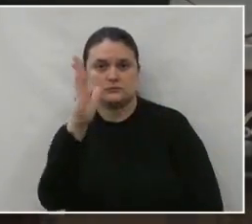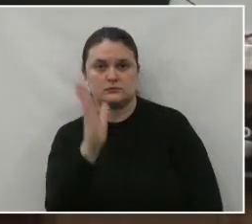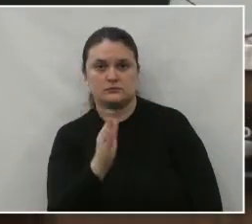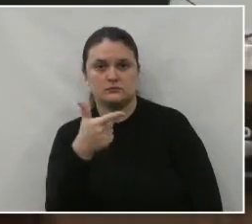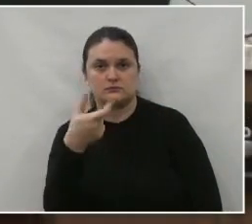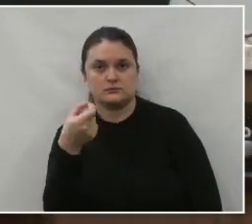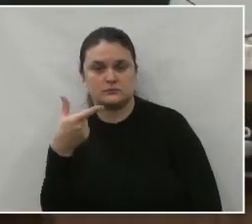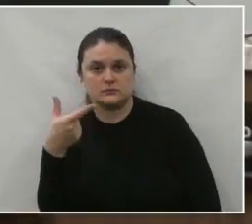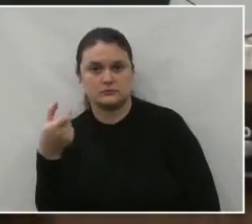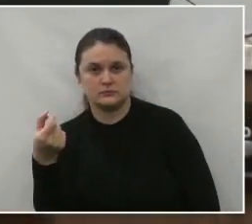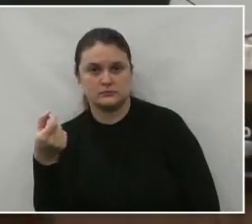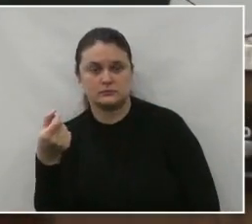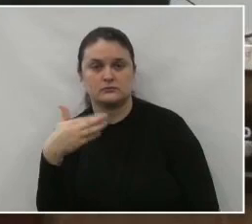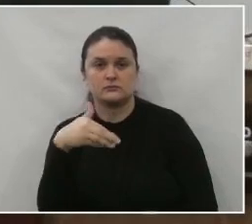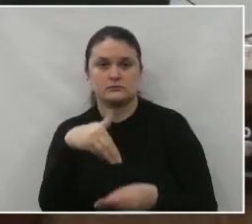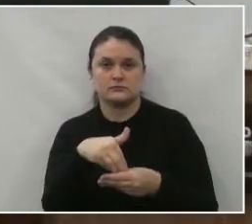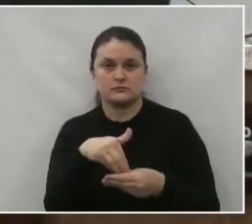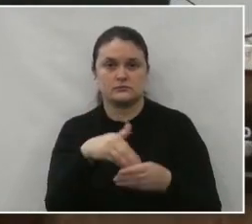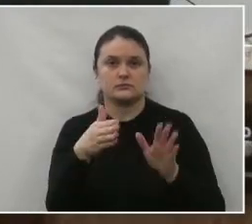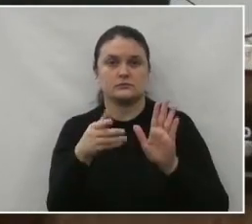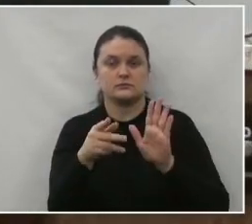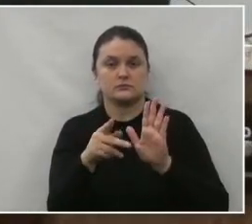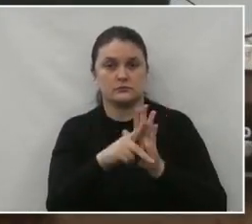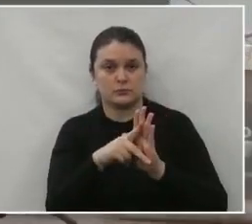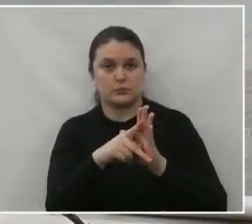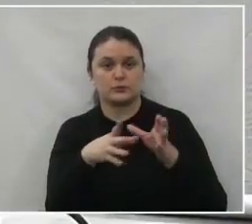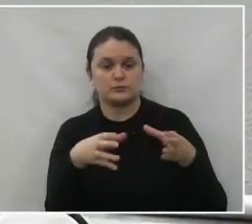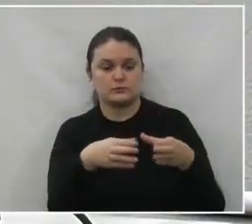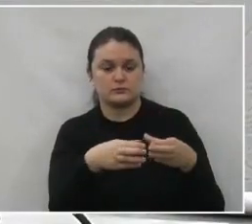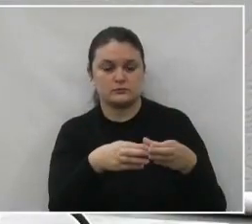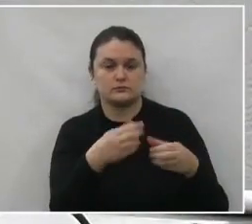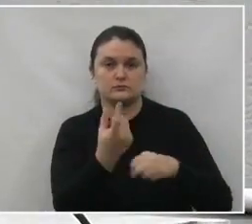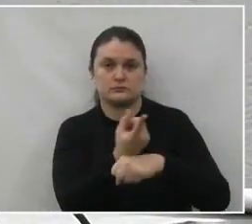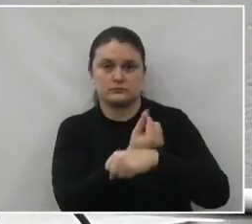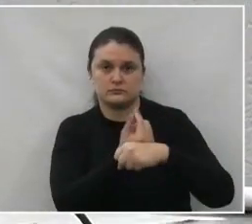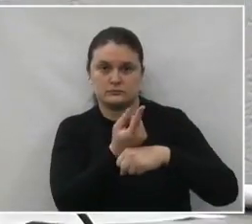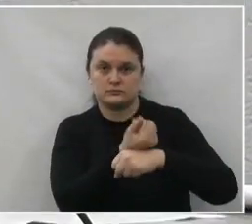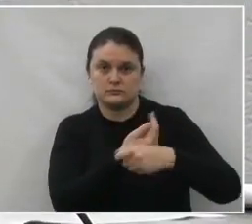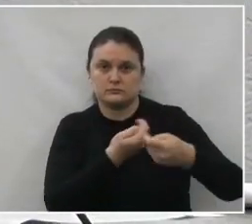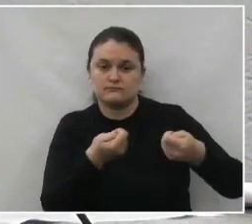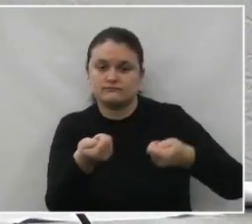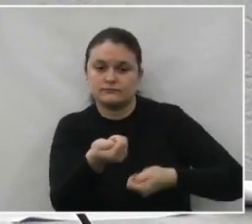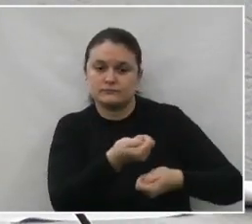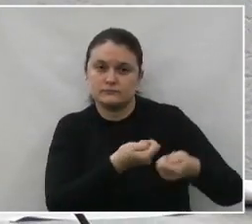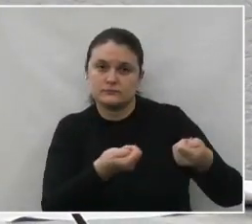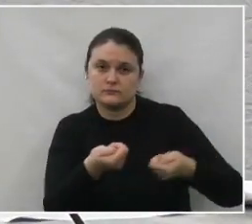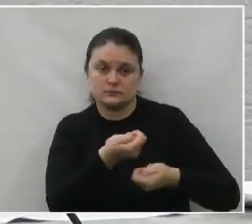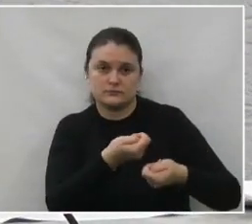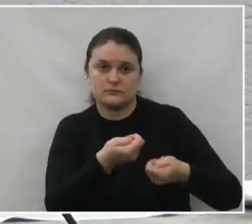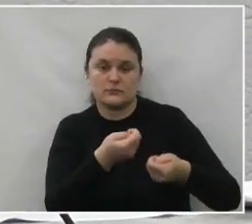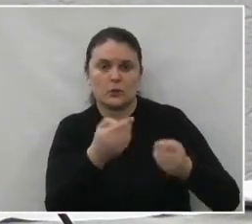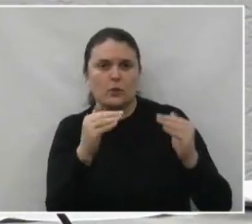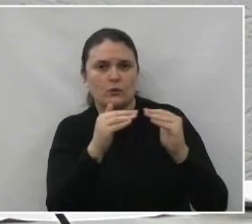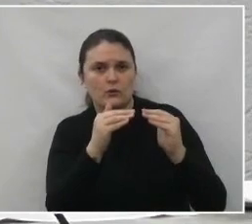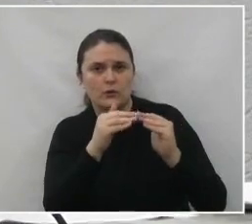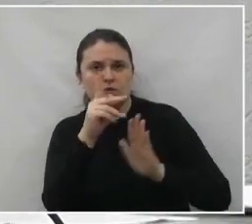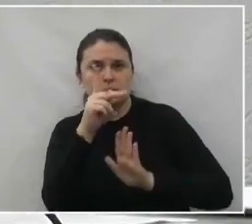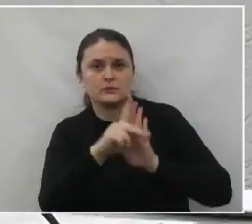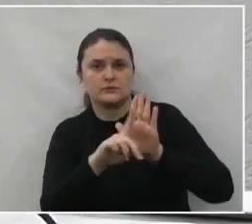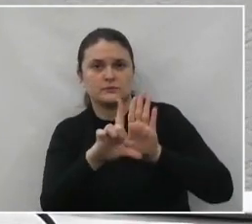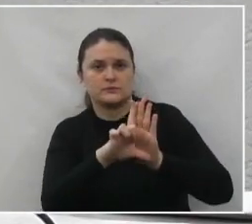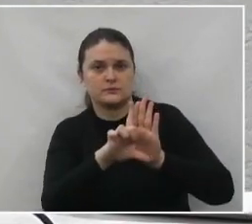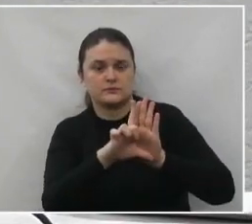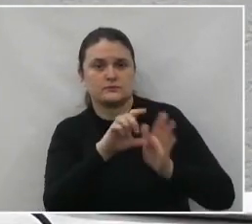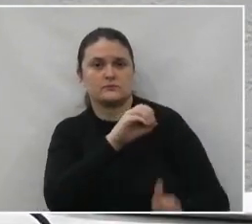9/2020. Votação do parecer fundamentado da Comissão de Finanças, Orçamento e Patrimônio, favorável ao projeto